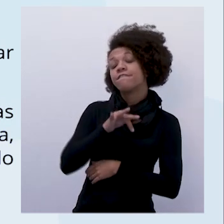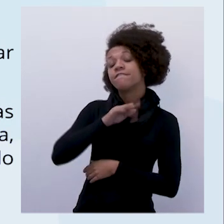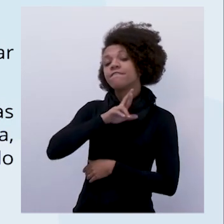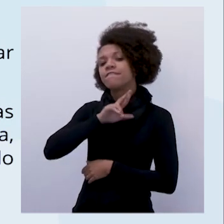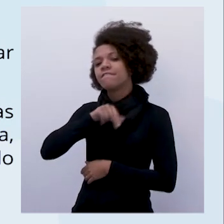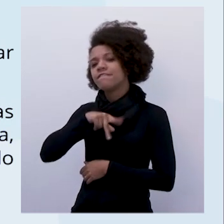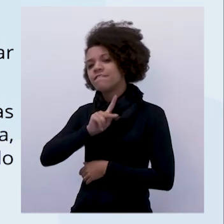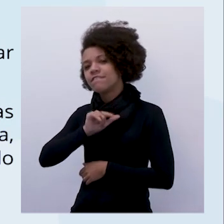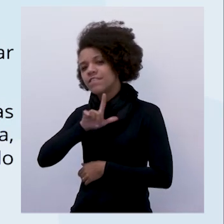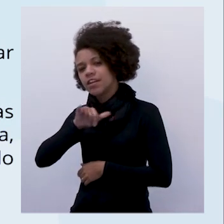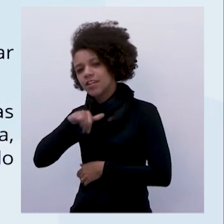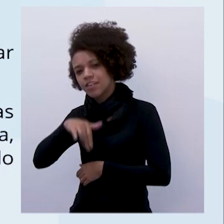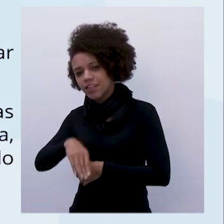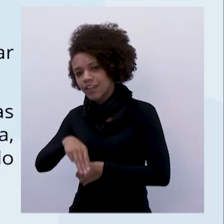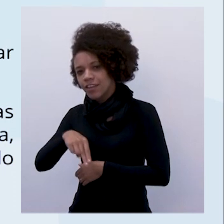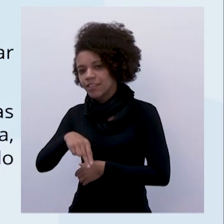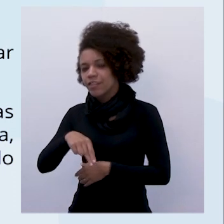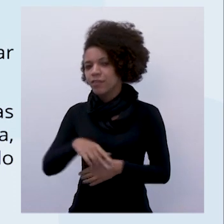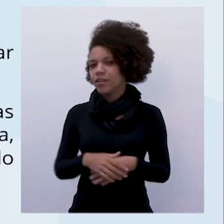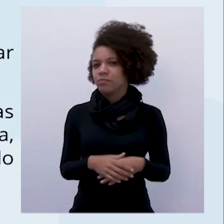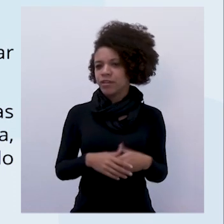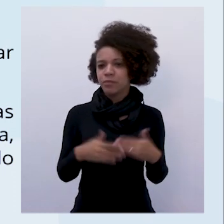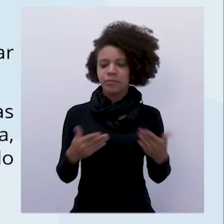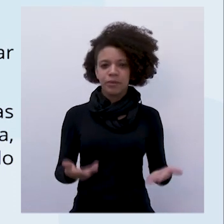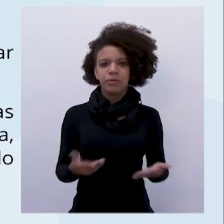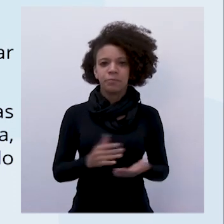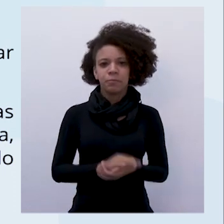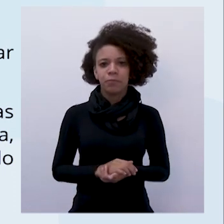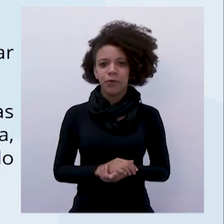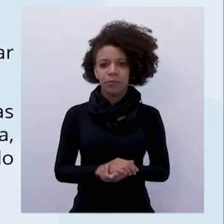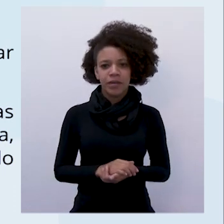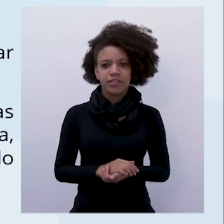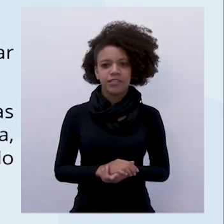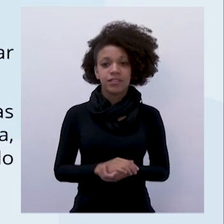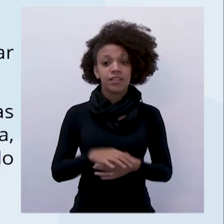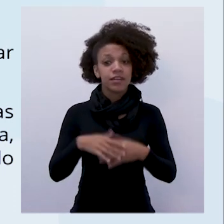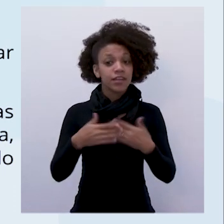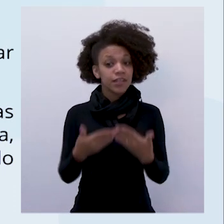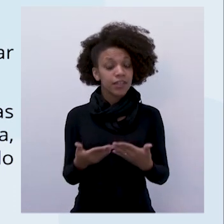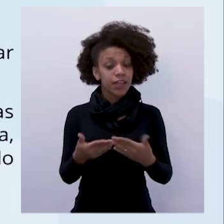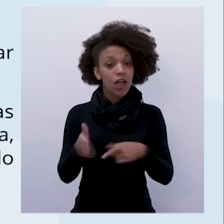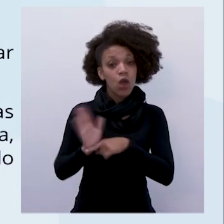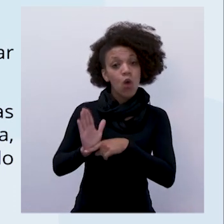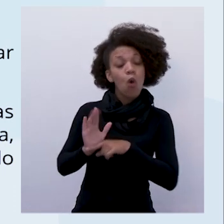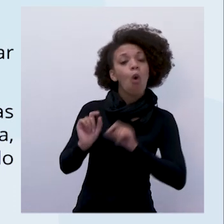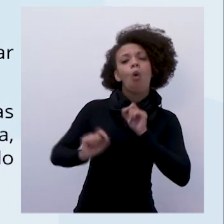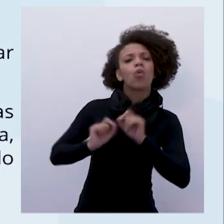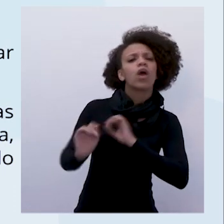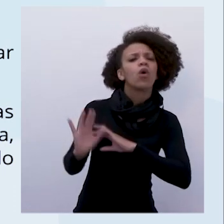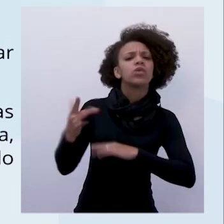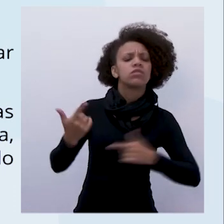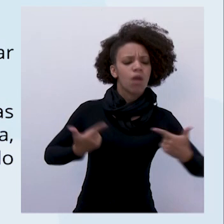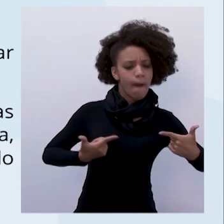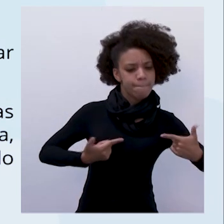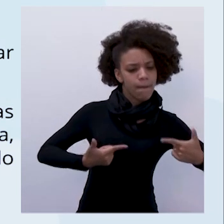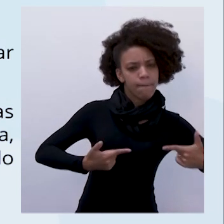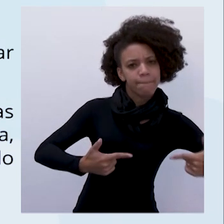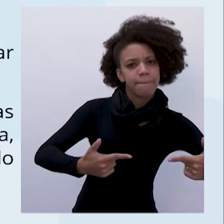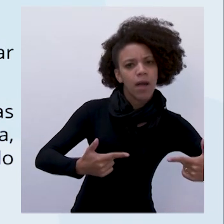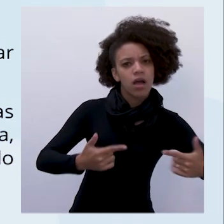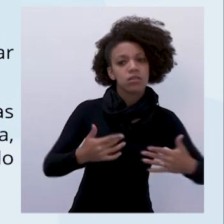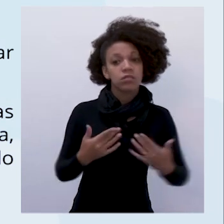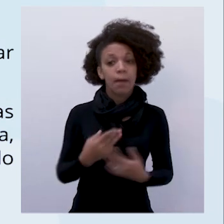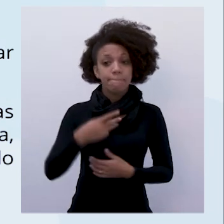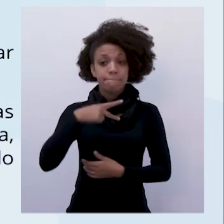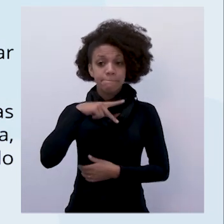Lynn Varley, né? E é uma visão romanceada, fictícia, do que teria sido a Batalha das